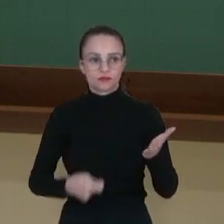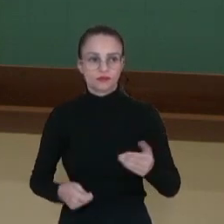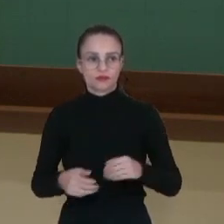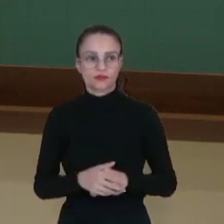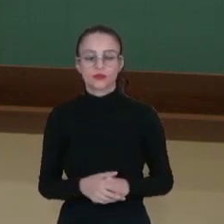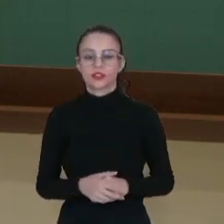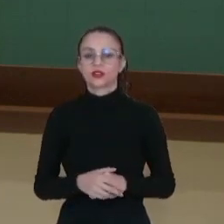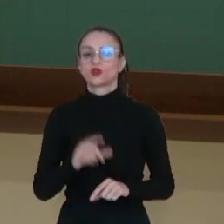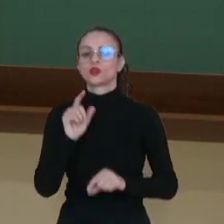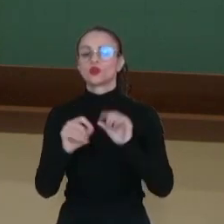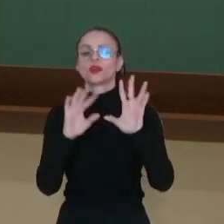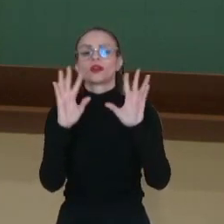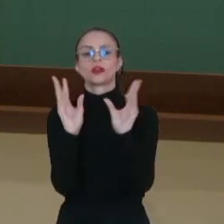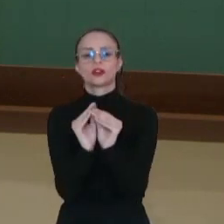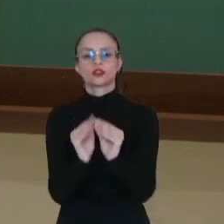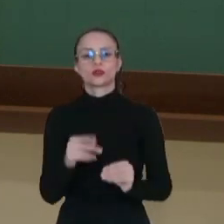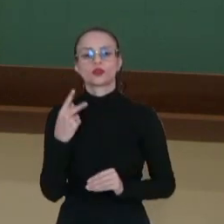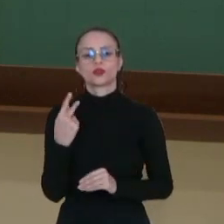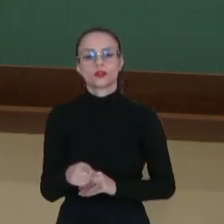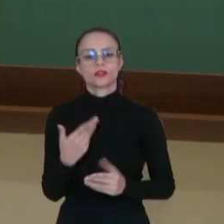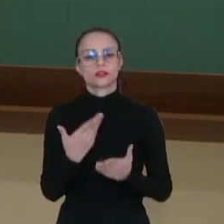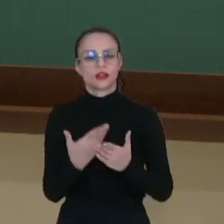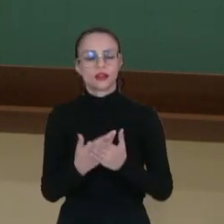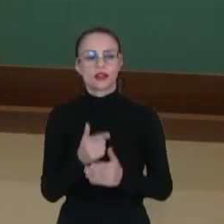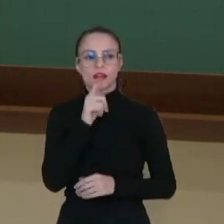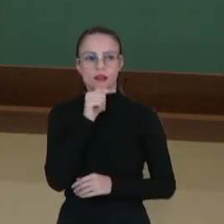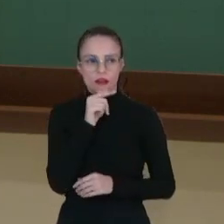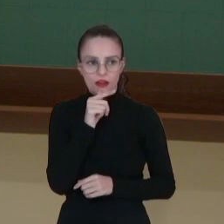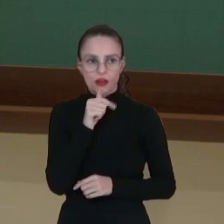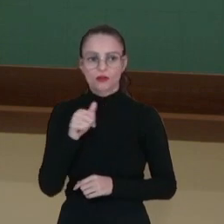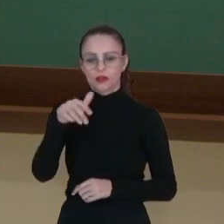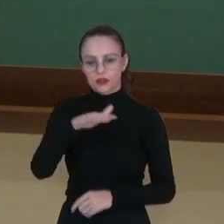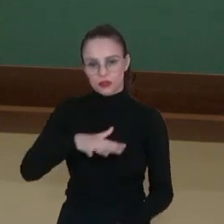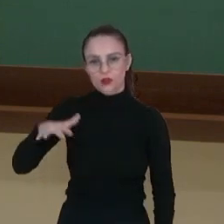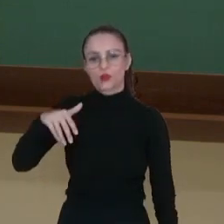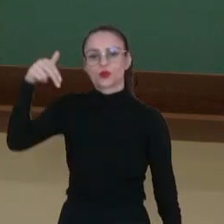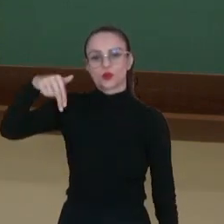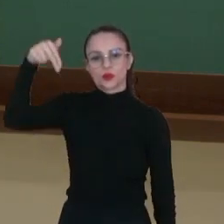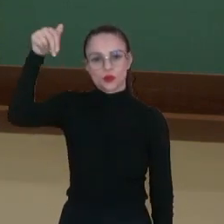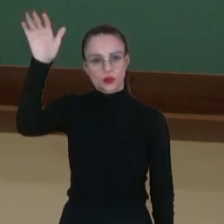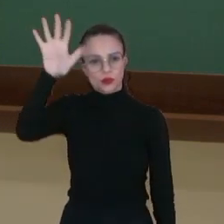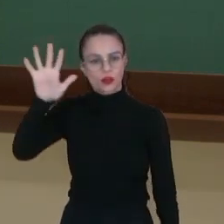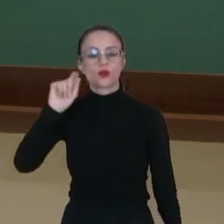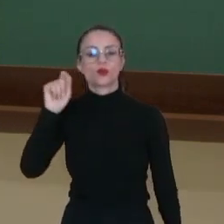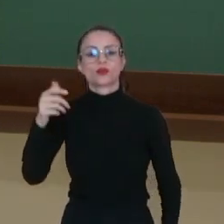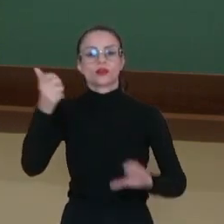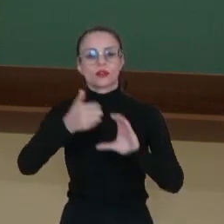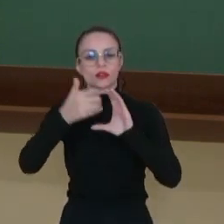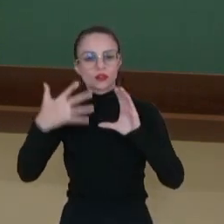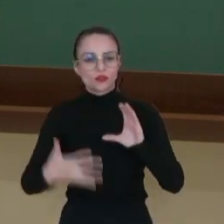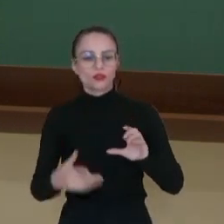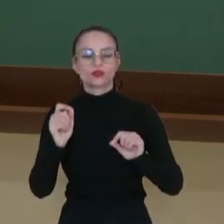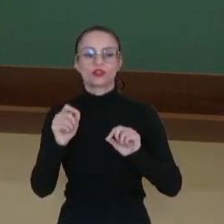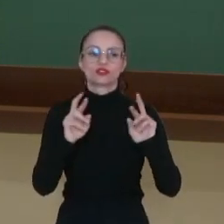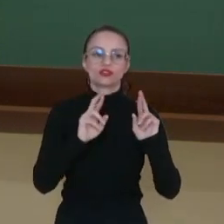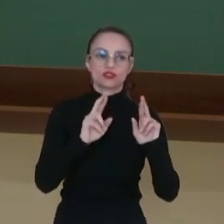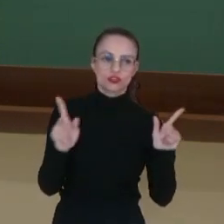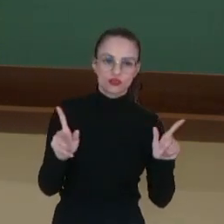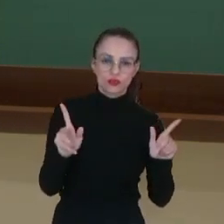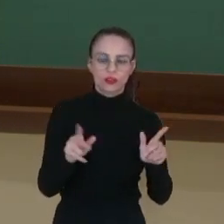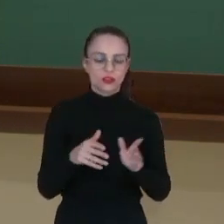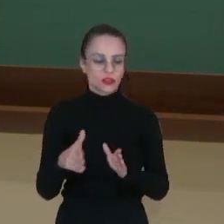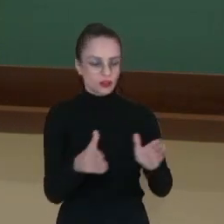E aí, retomando um pouquinho o que nós trabalhamos. Hidrografia da região Nordeste. Quais são as características, a diferença entre os